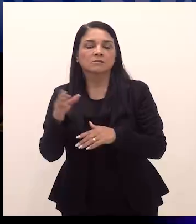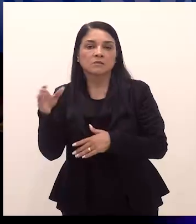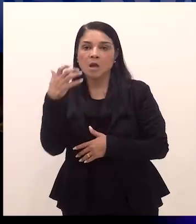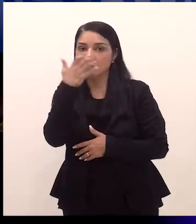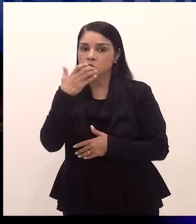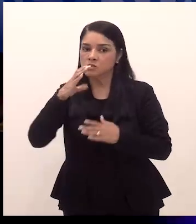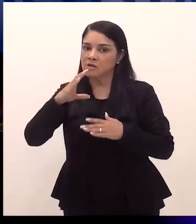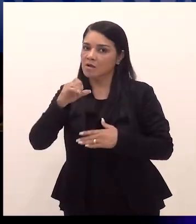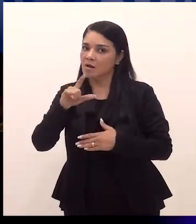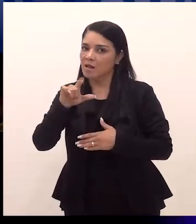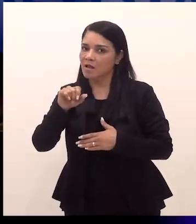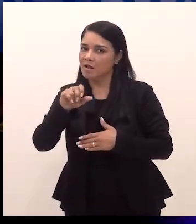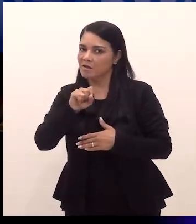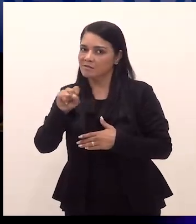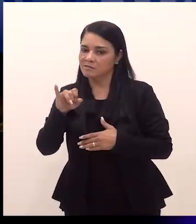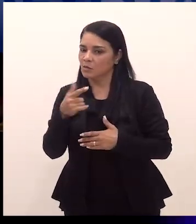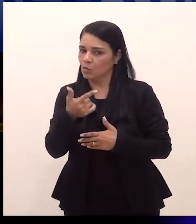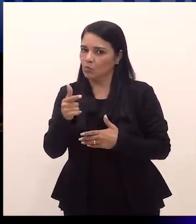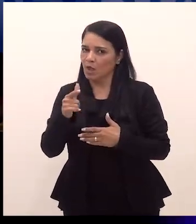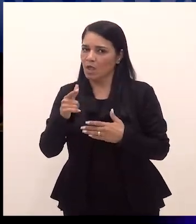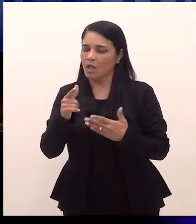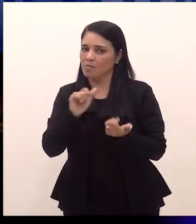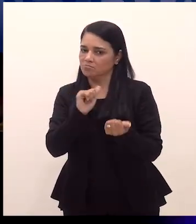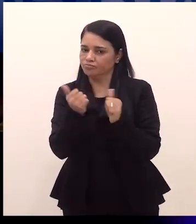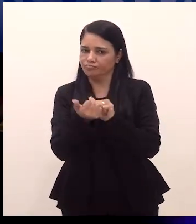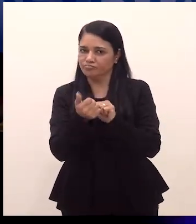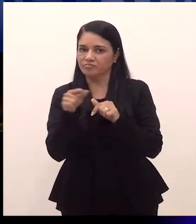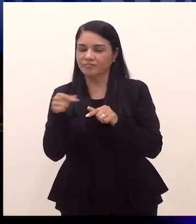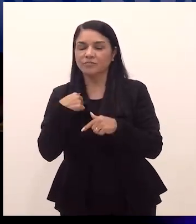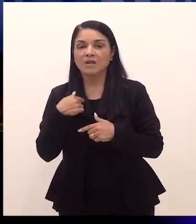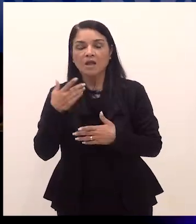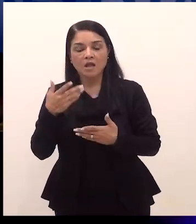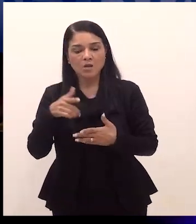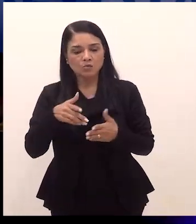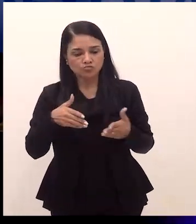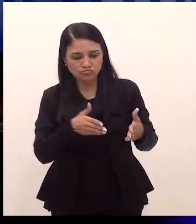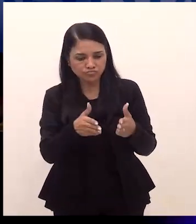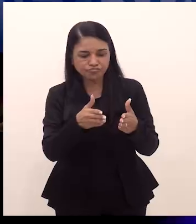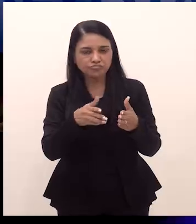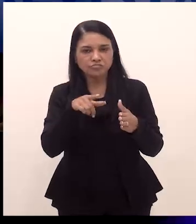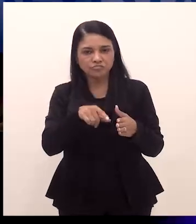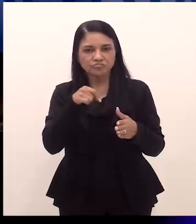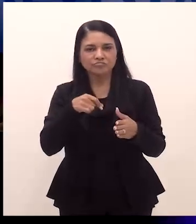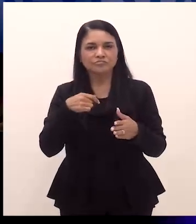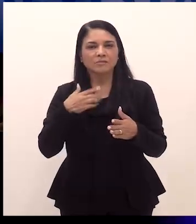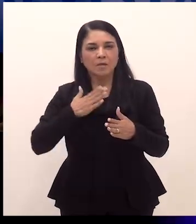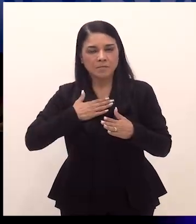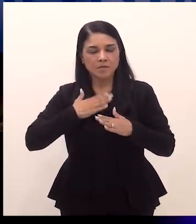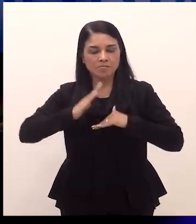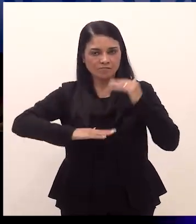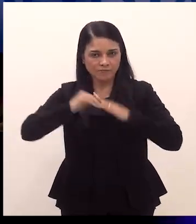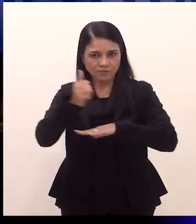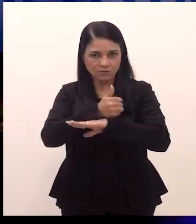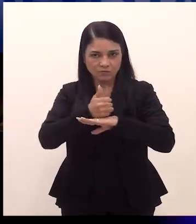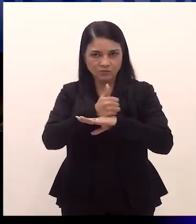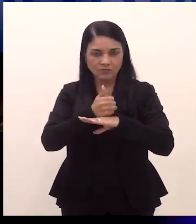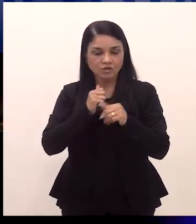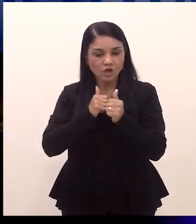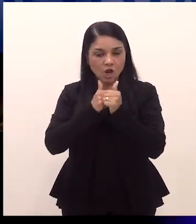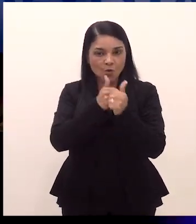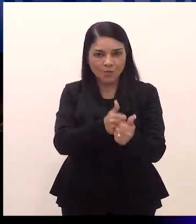que na música clássica não se faz tanto. Então, assim, eu fui por um viés, durante muito tempo na minha carreira,